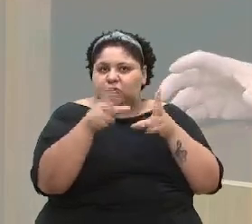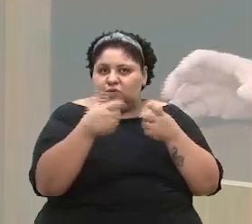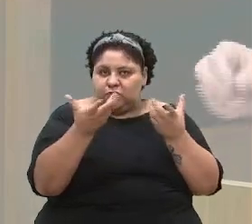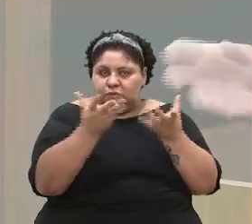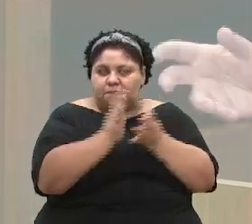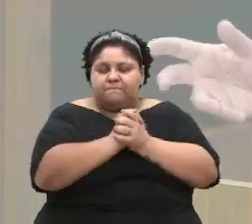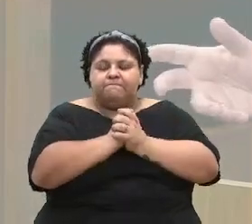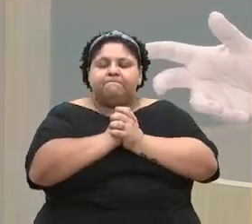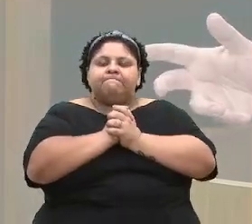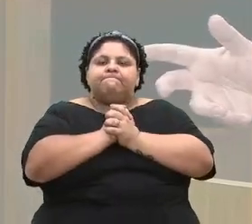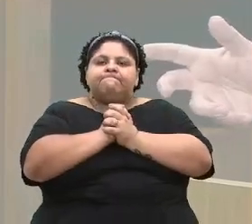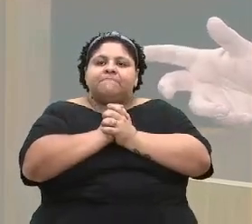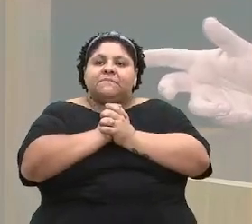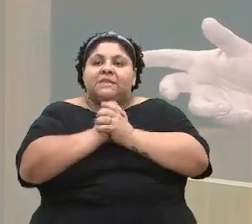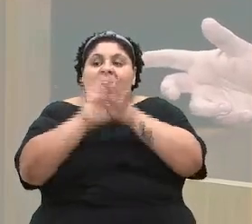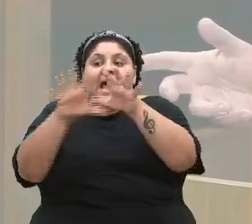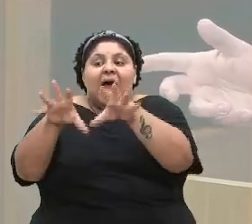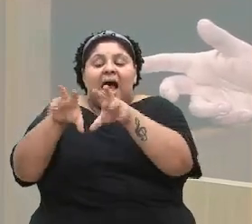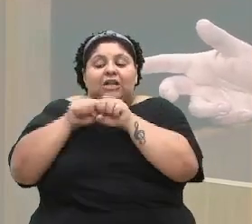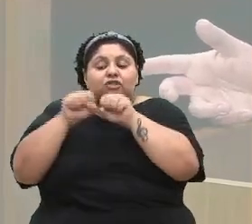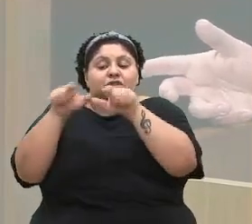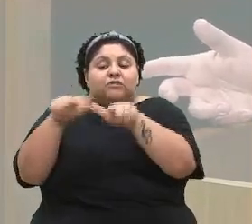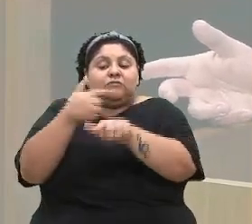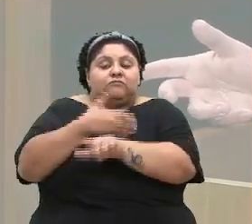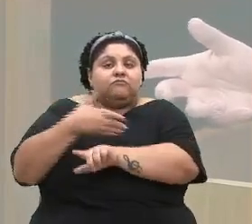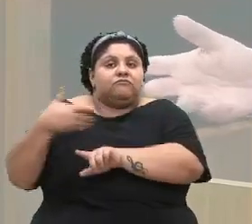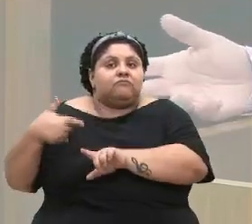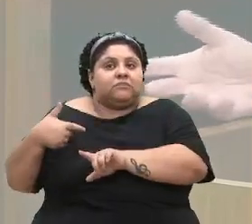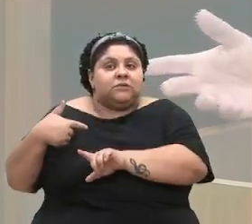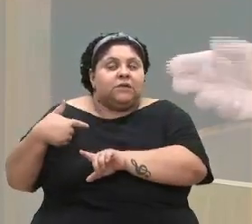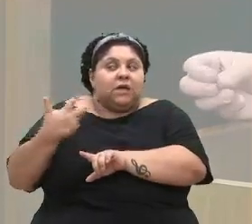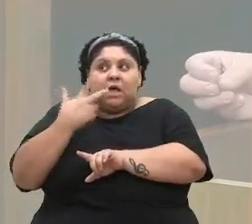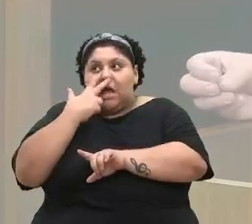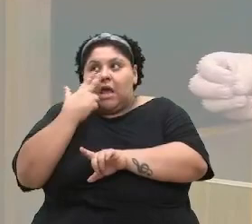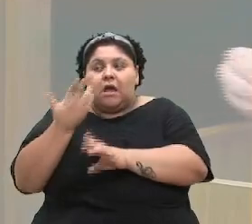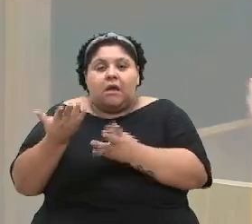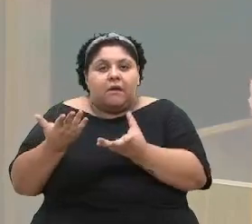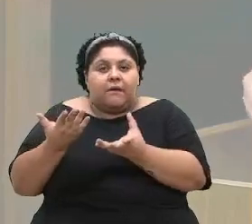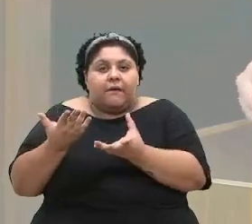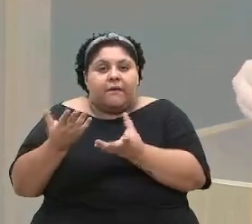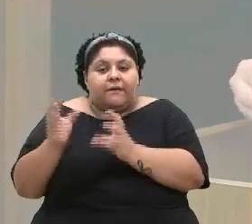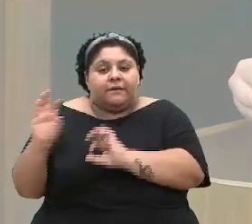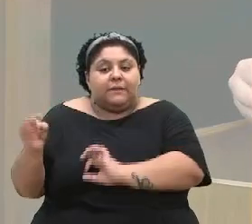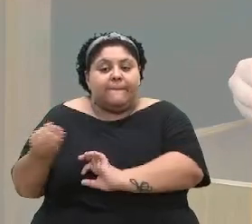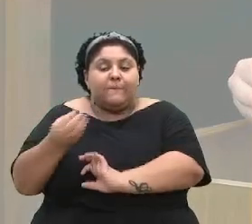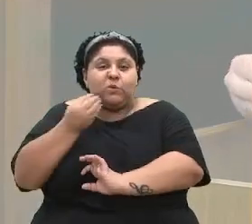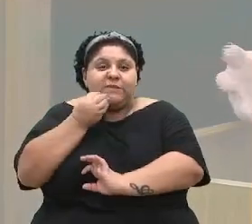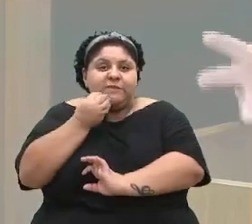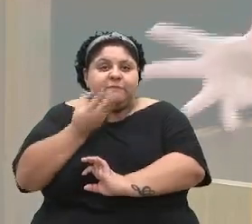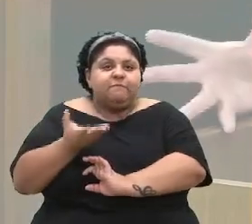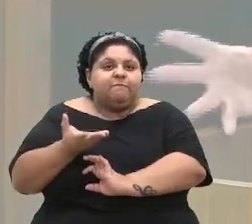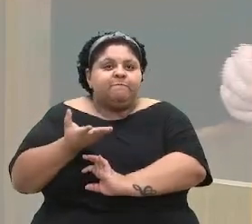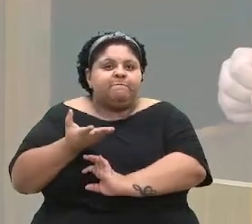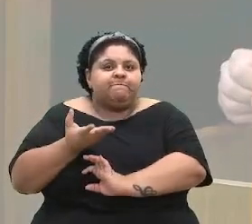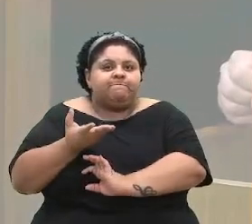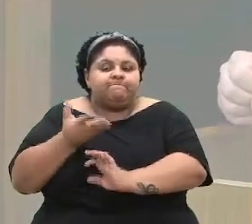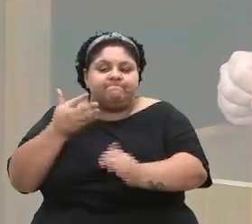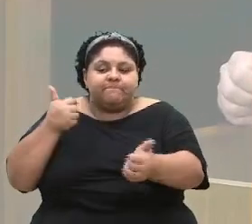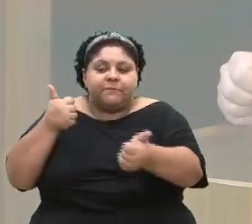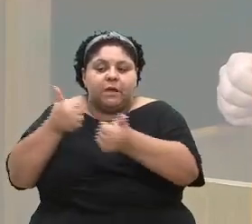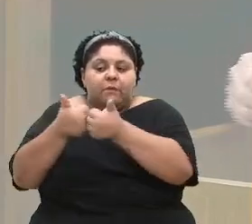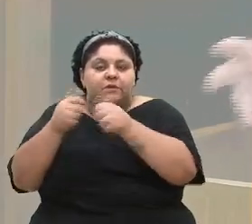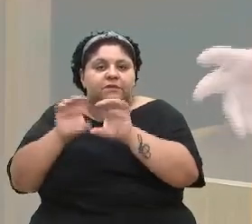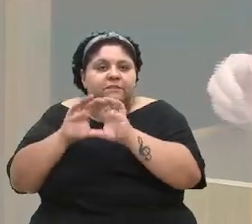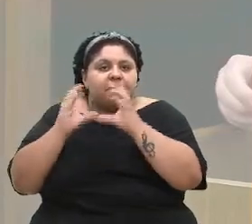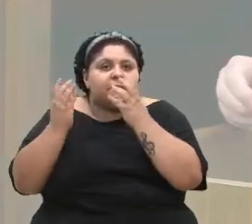E a adoção de áreas públicas, ela vem ao encontro justamente da possibilidade de aproximar a